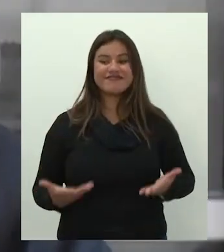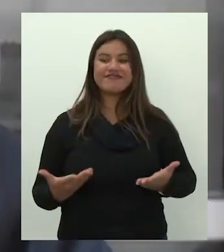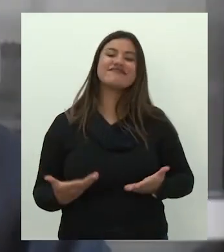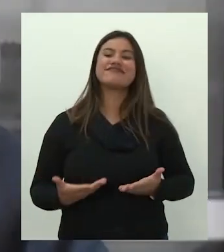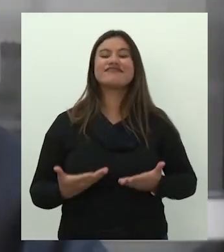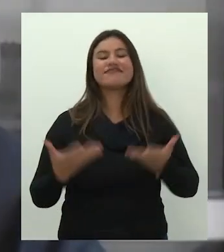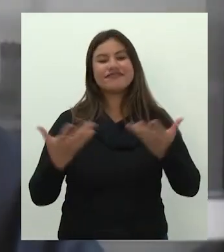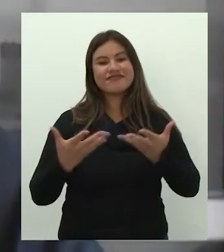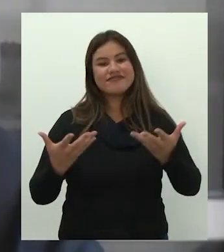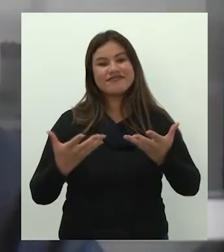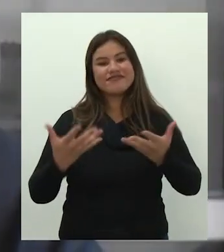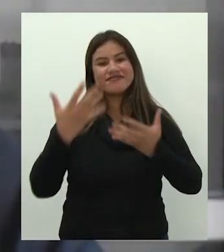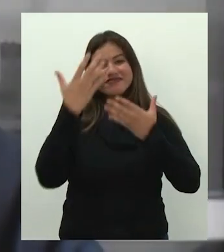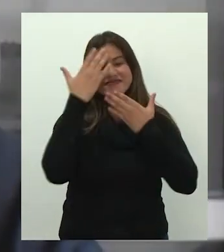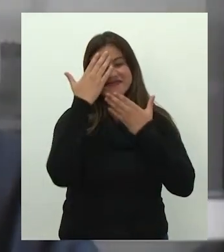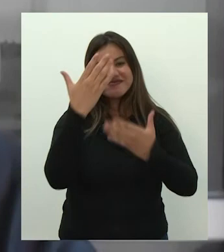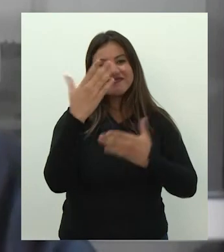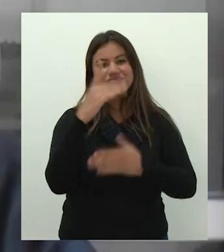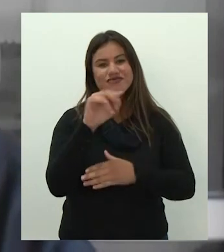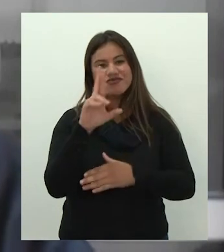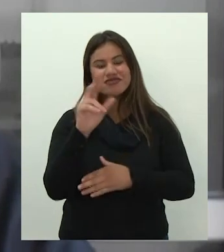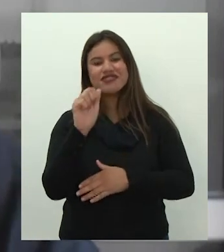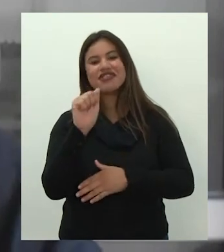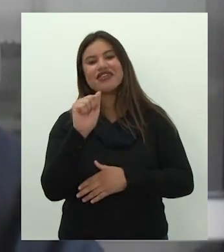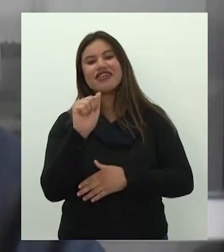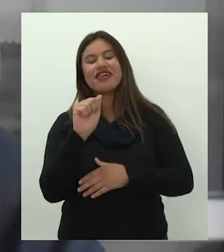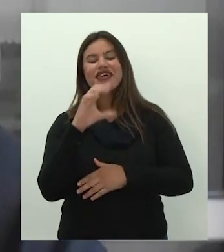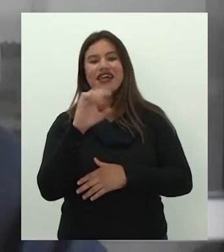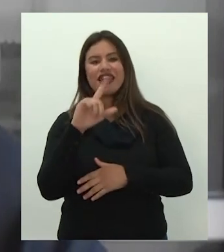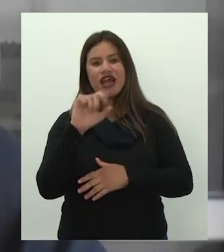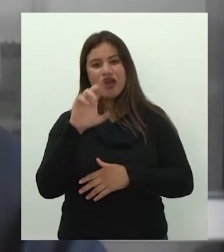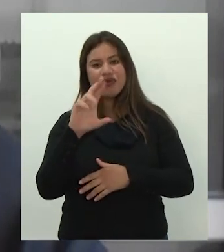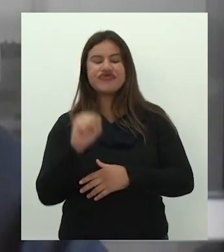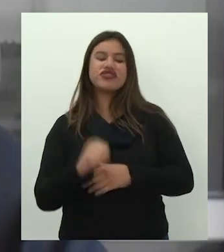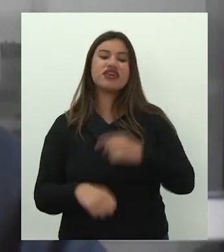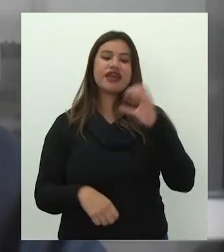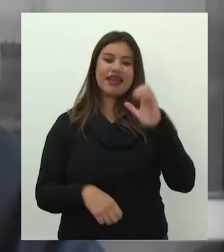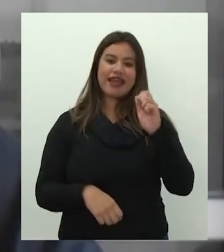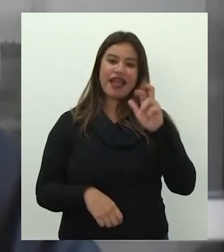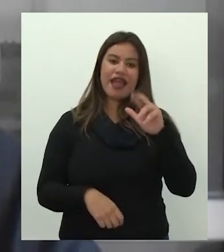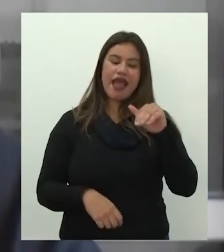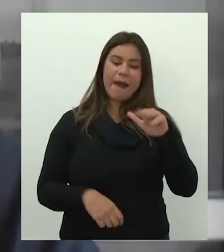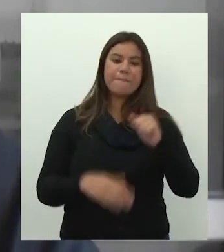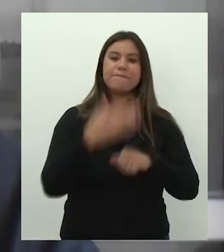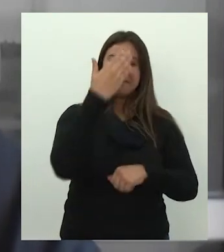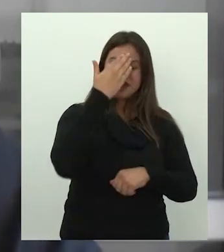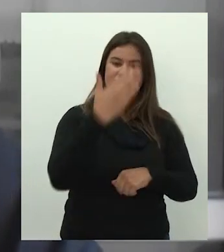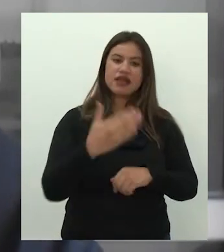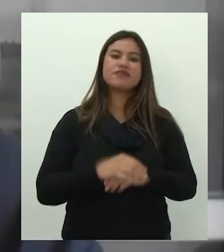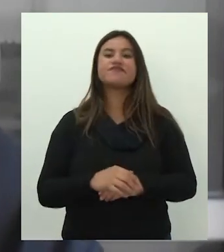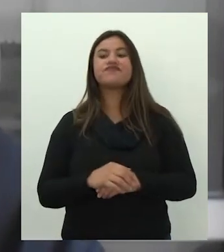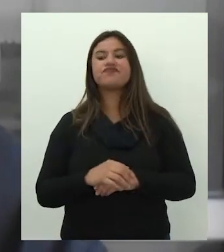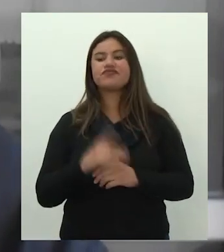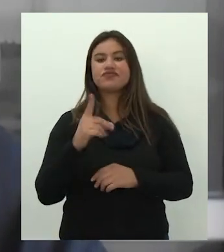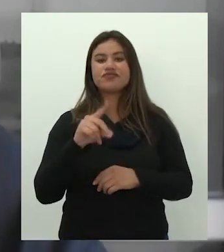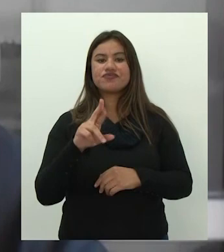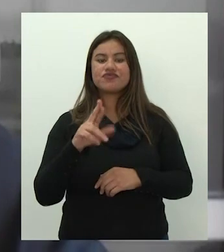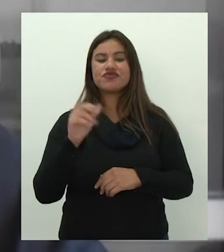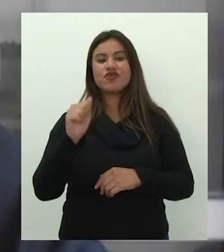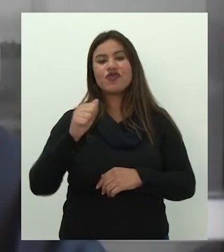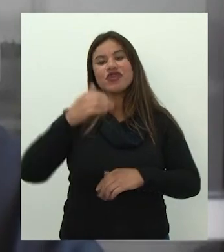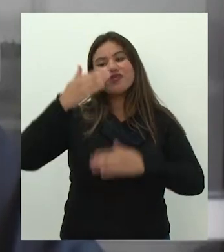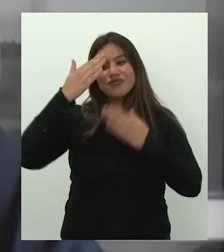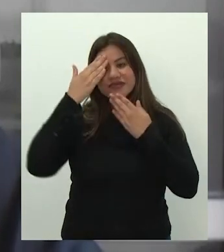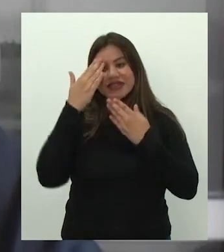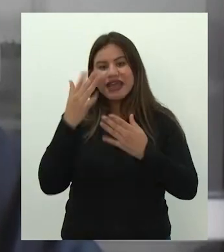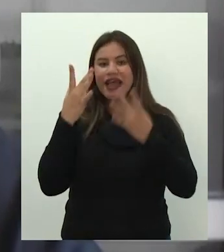também quero agradecer a doutora Cláudia, agradecer também a Carmen, a doutora Cláudia, uma flor, uma gentileza, né,